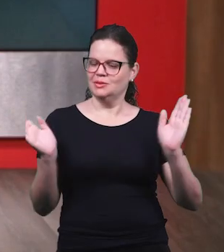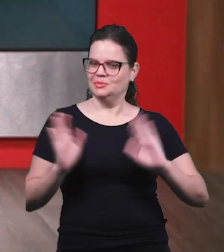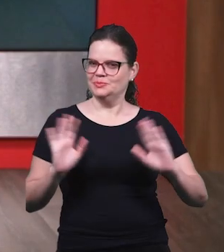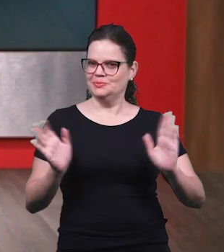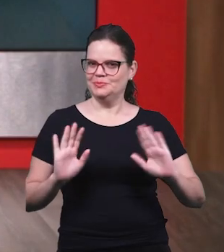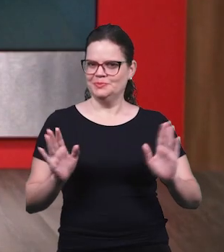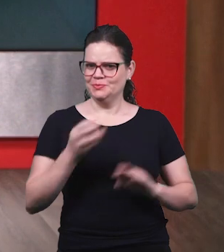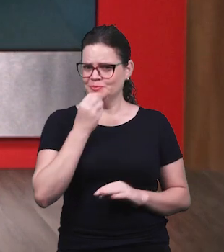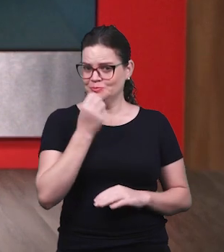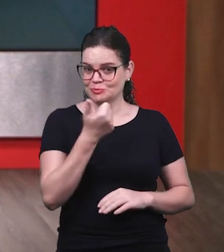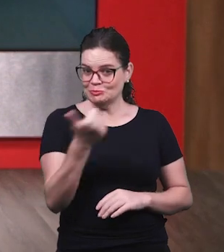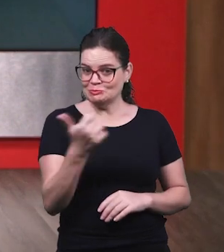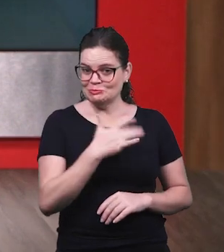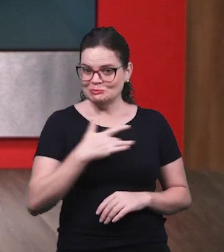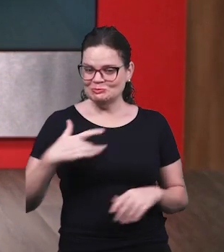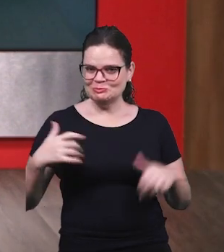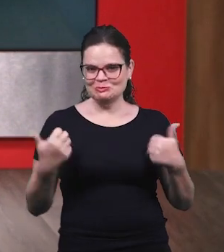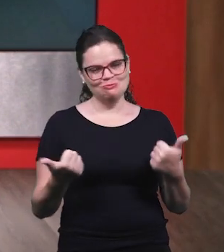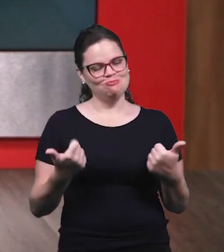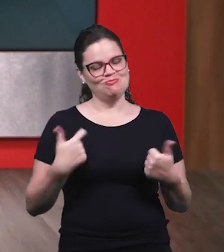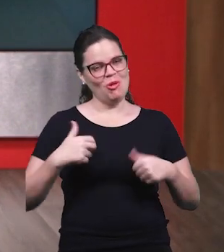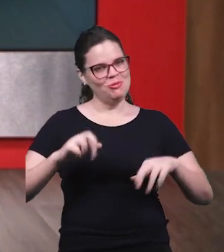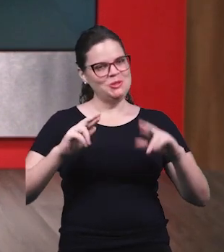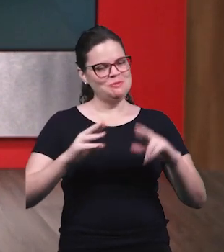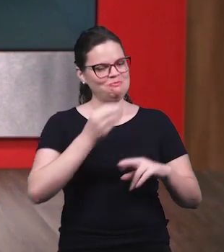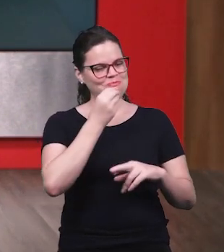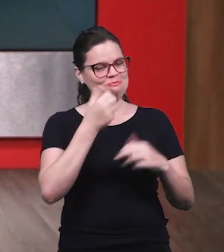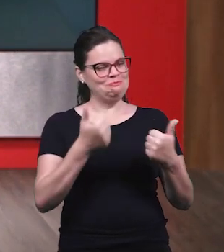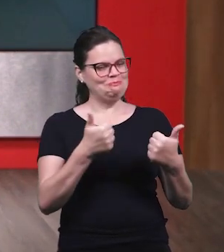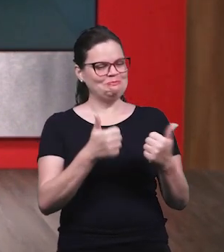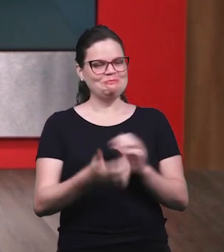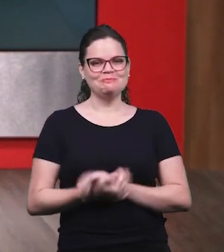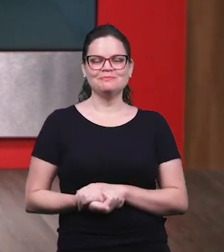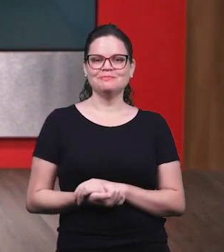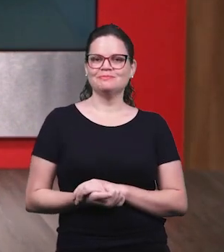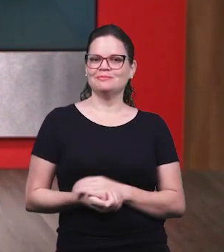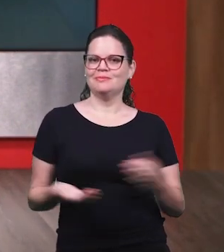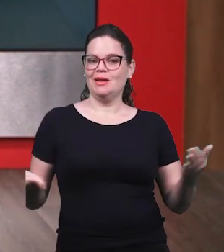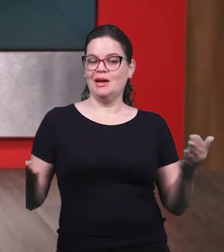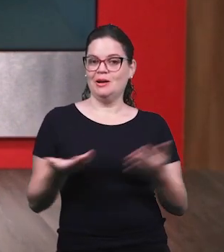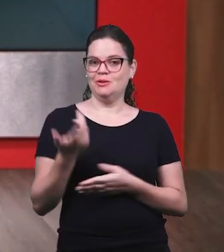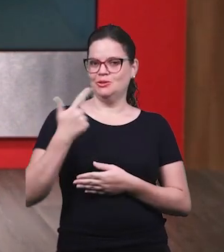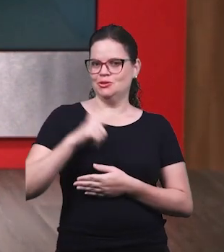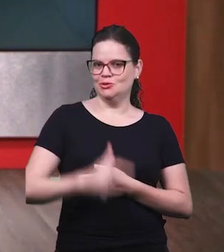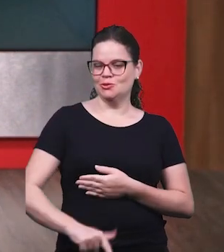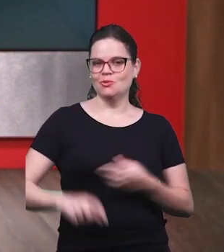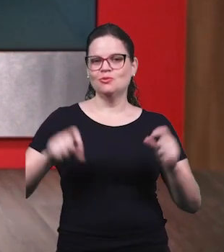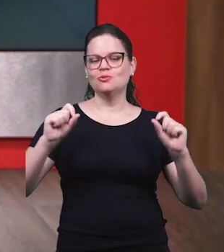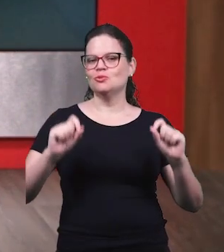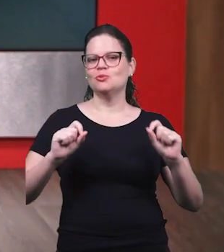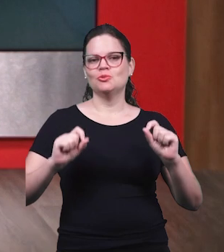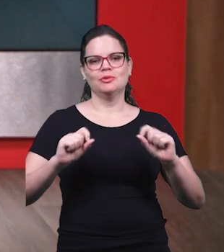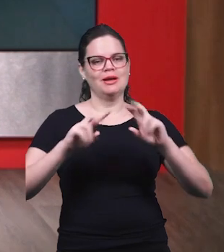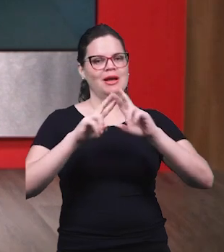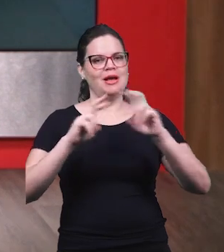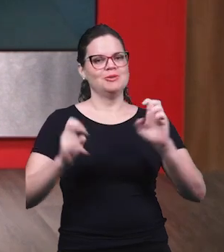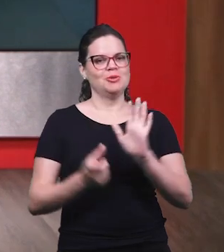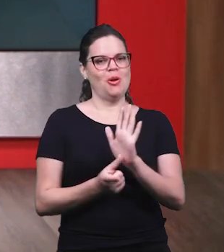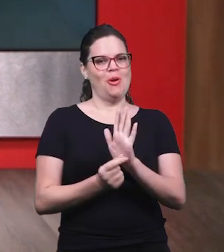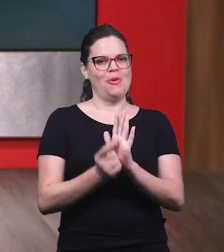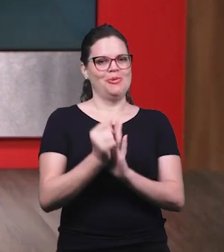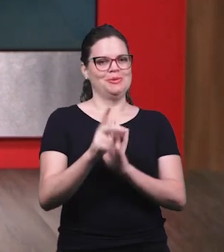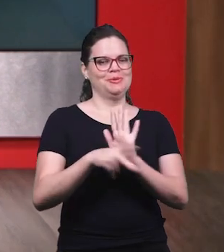Olá, como você está? Esperamos que bem. Mas dessa vez nós estamos aqui para falar sobre o